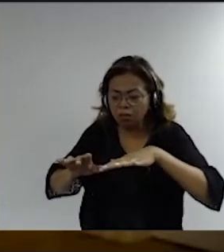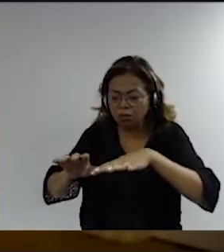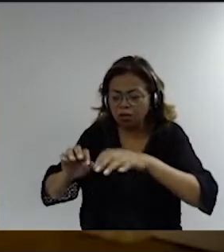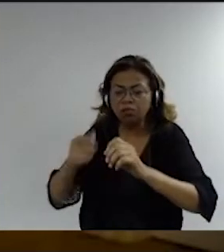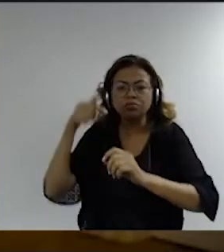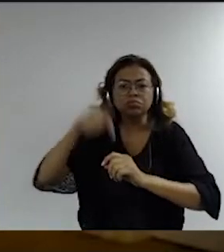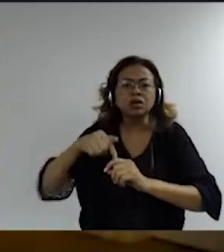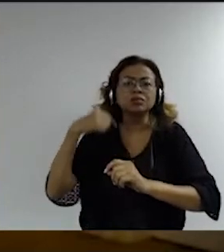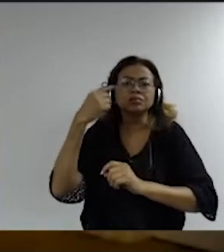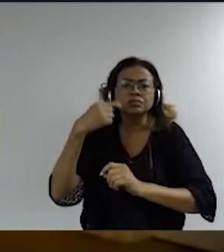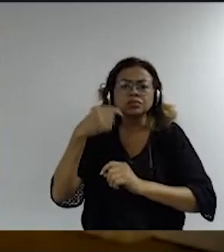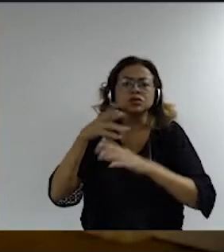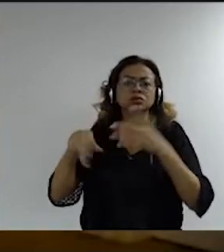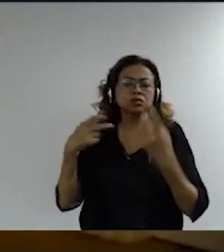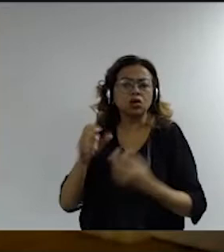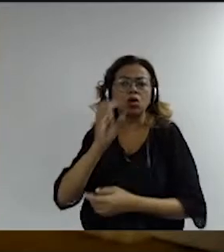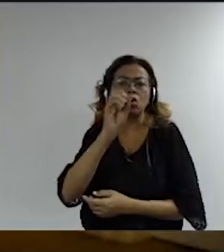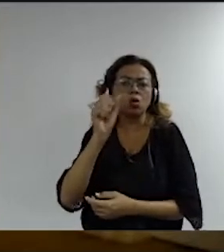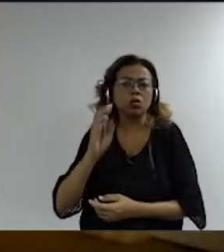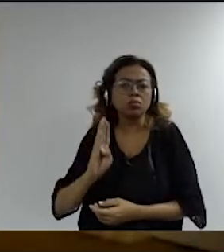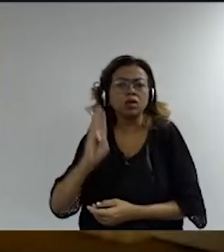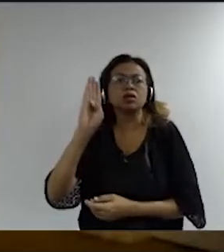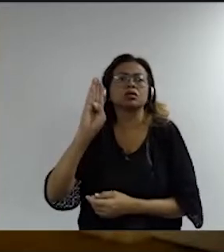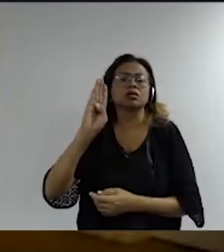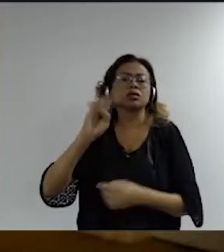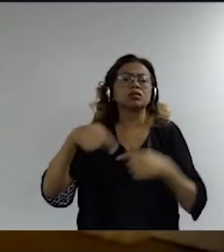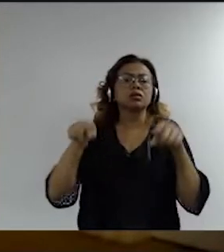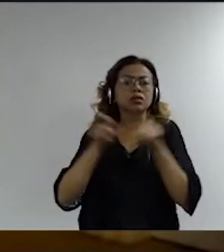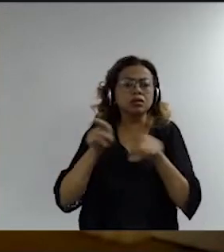do Brasil, o funcionamento do Congresso Nacional.